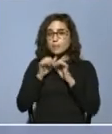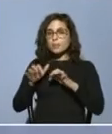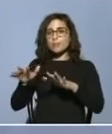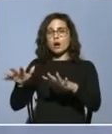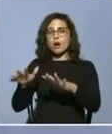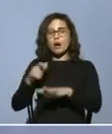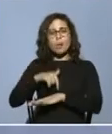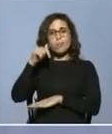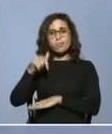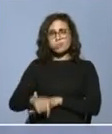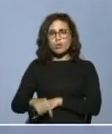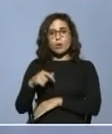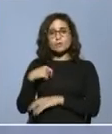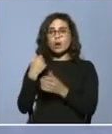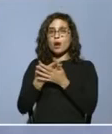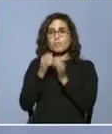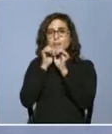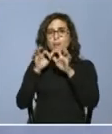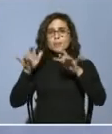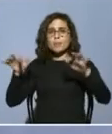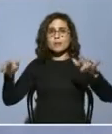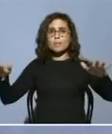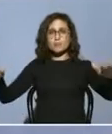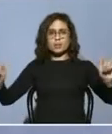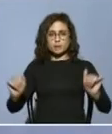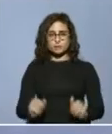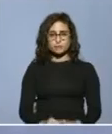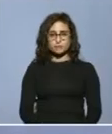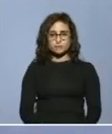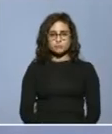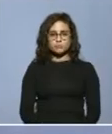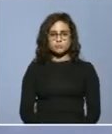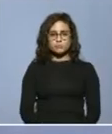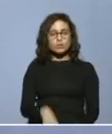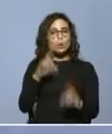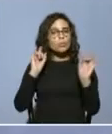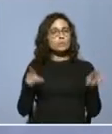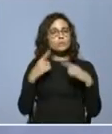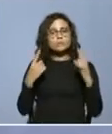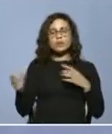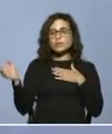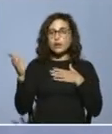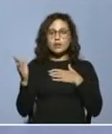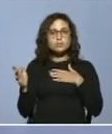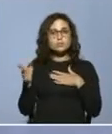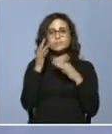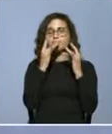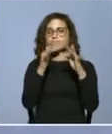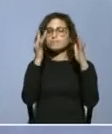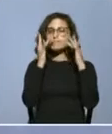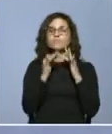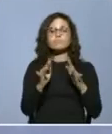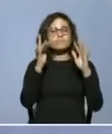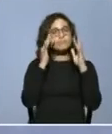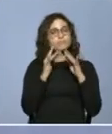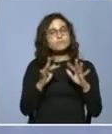que rapidamente se divulgou por todos os povoados. As músicas, as danças, os cantares, o